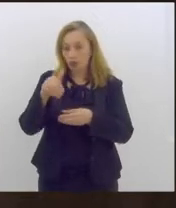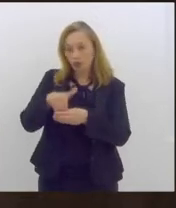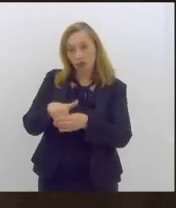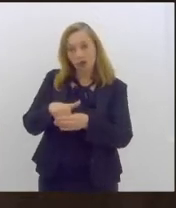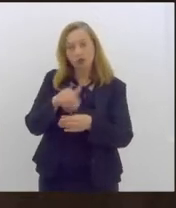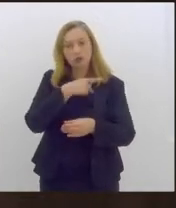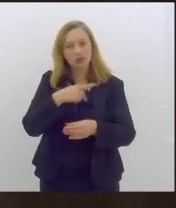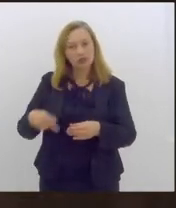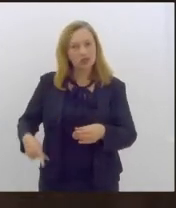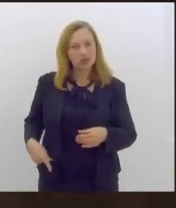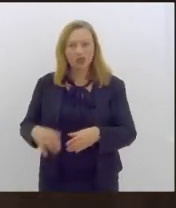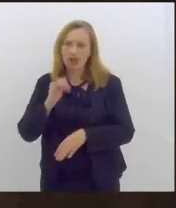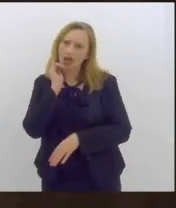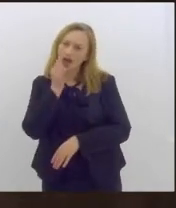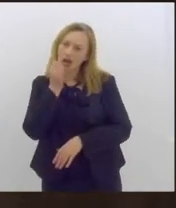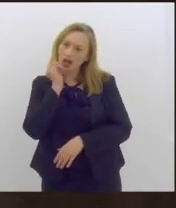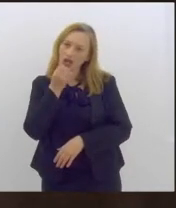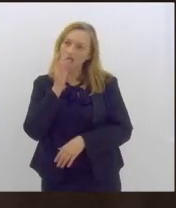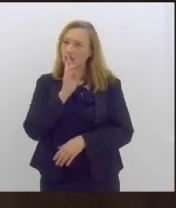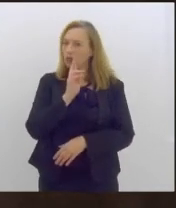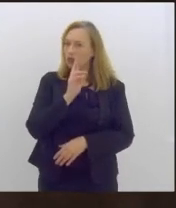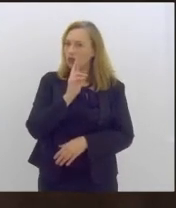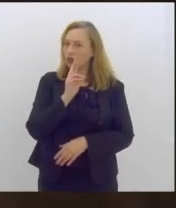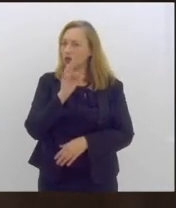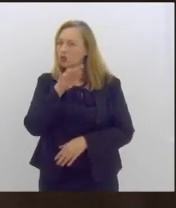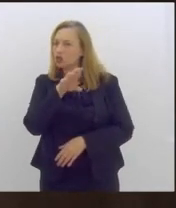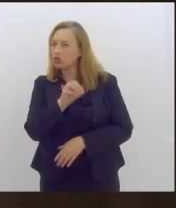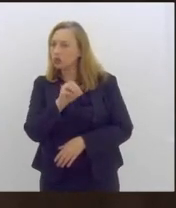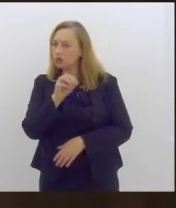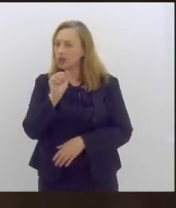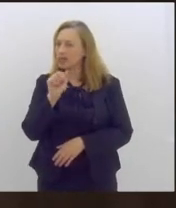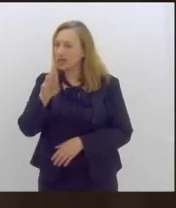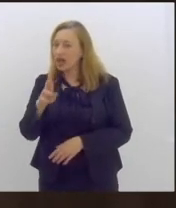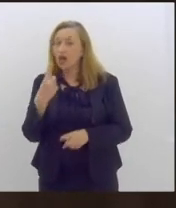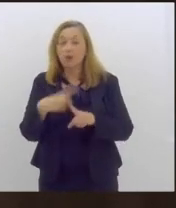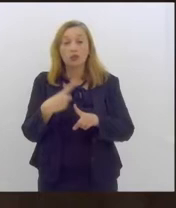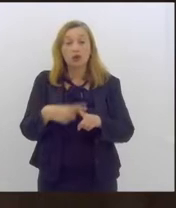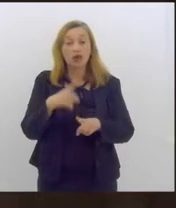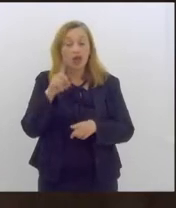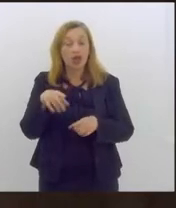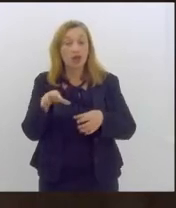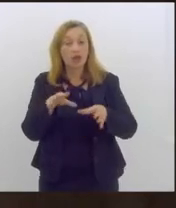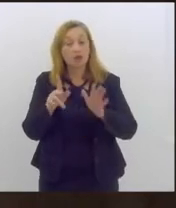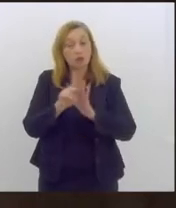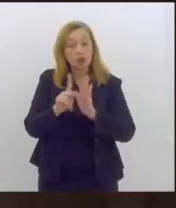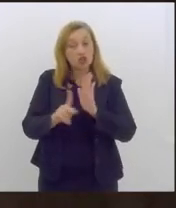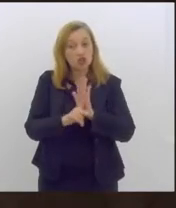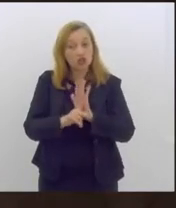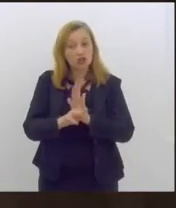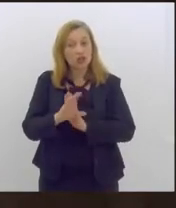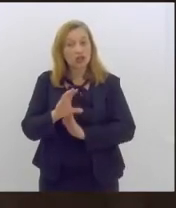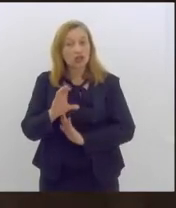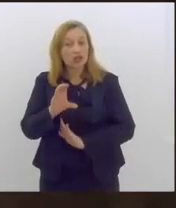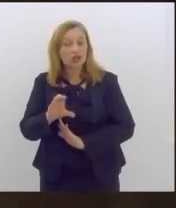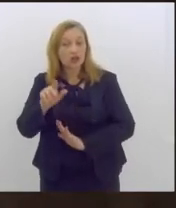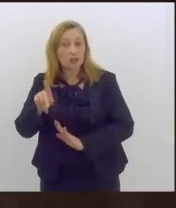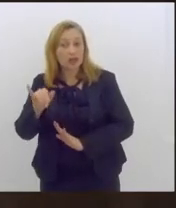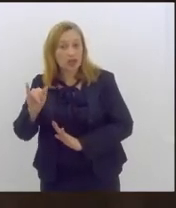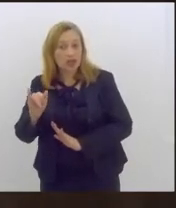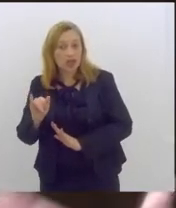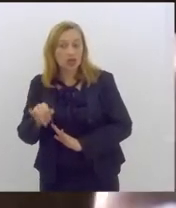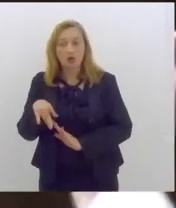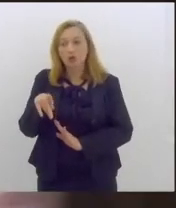presidente e relator Rodrigo Bacelar Porque como é um projeto oriundo da CPI do